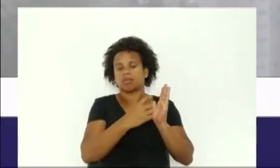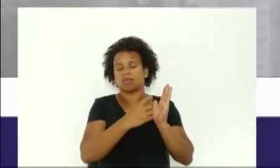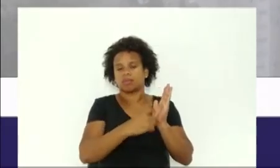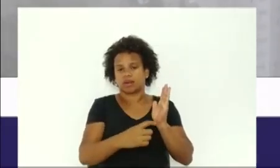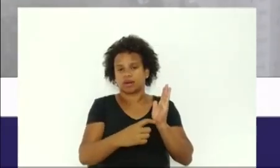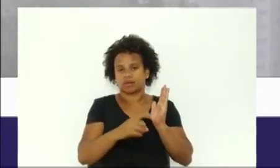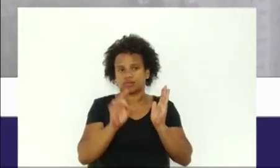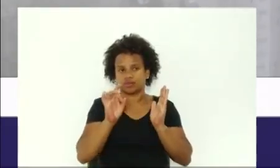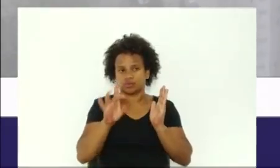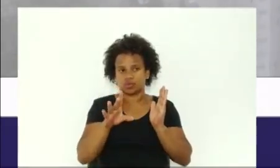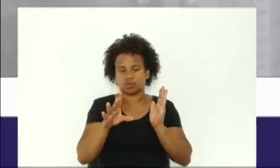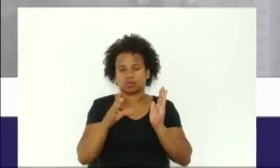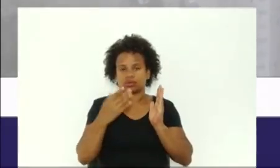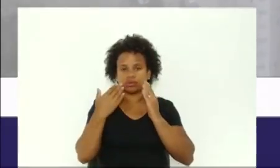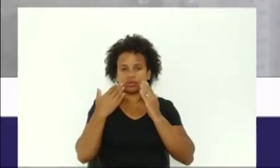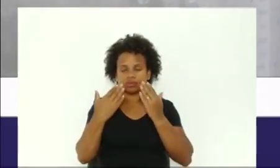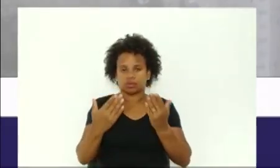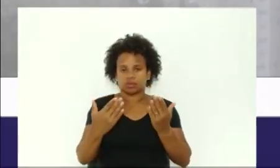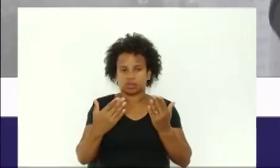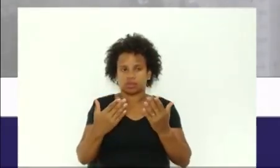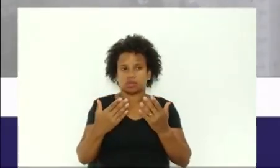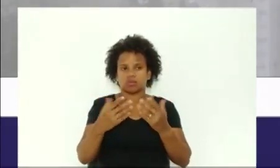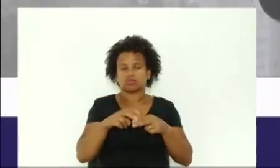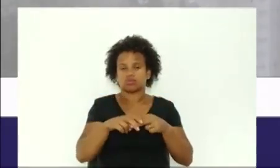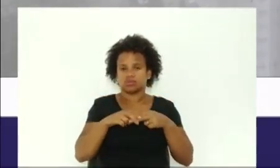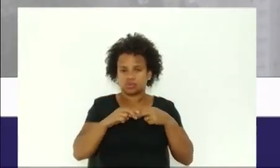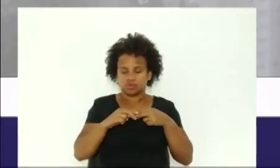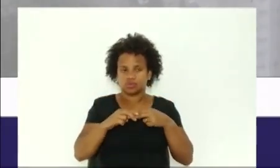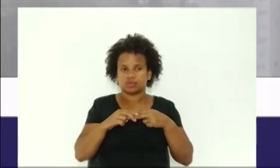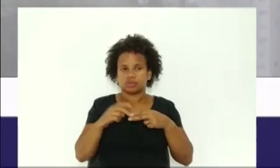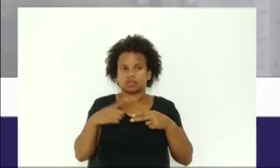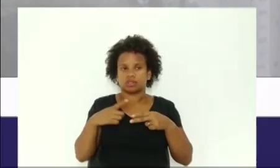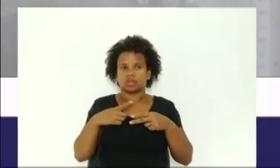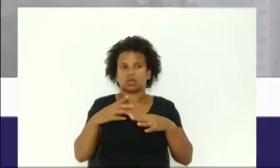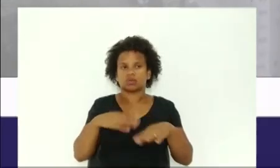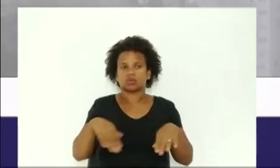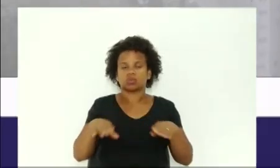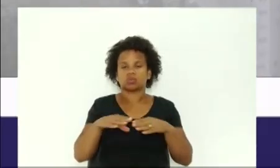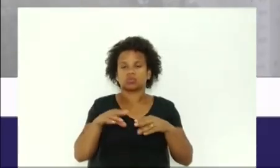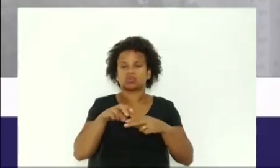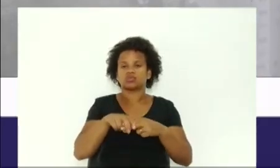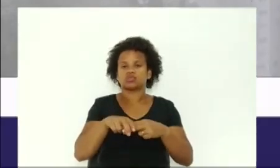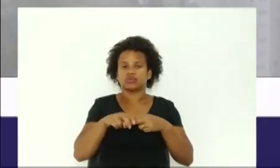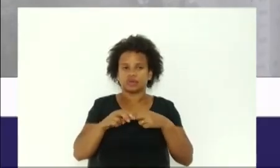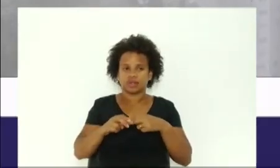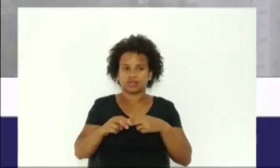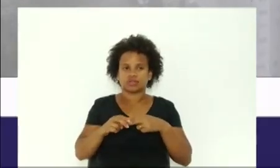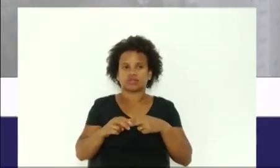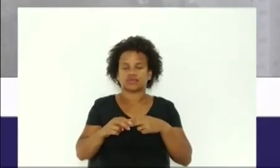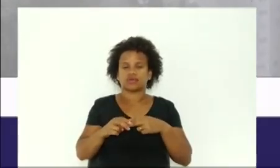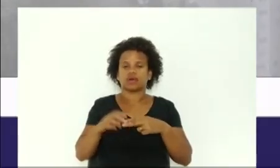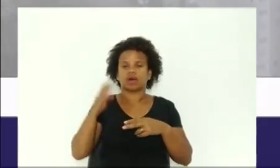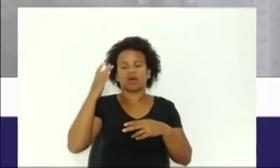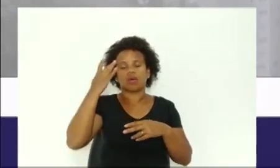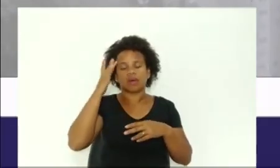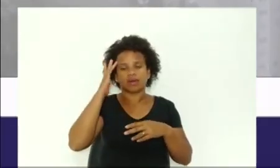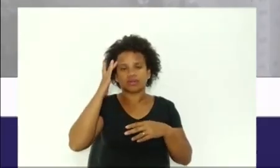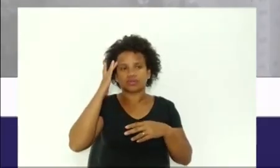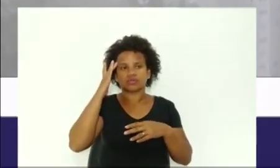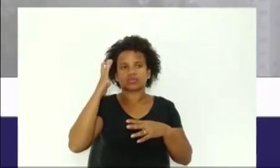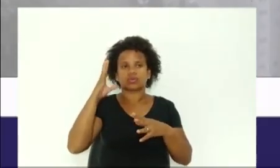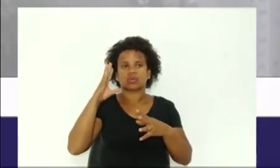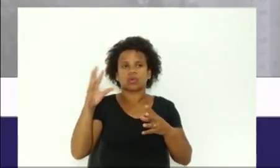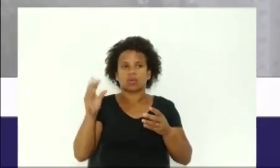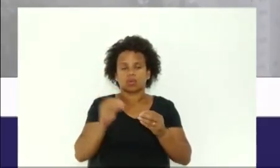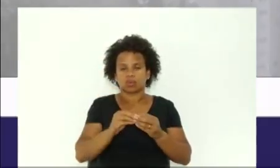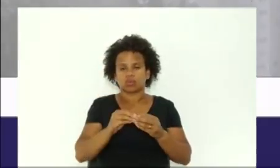da exposição de motivos, onde tem toda a justificativa, que eu acho que traz um fechamento bacana do que nós